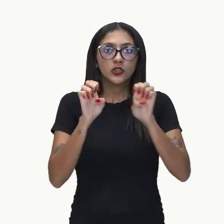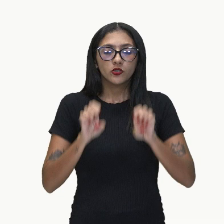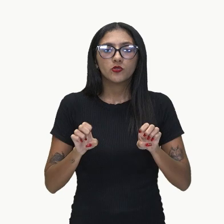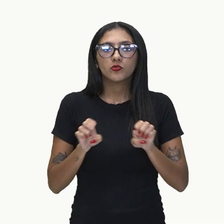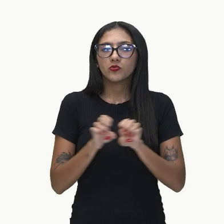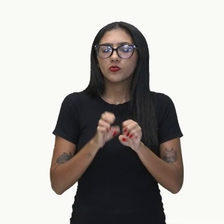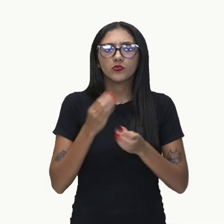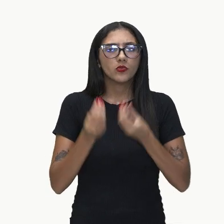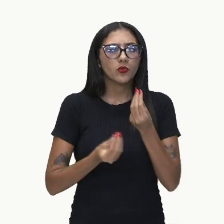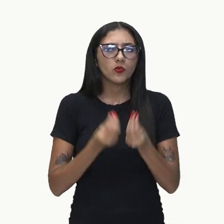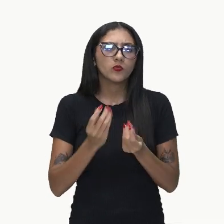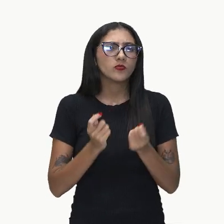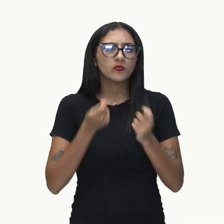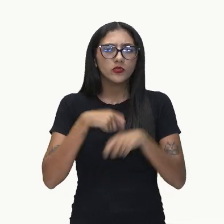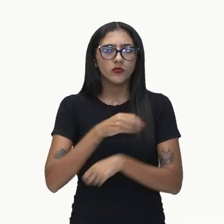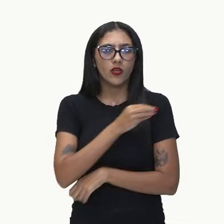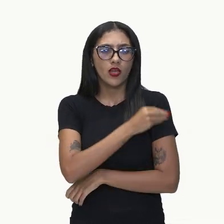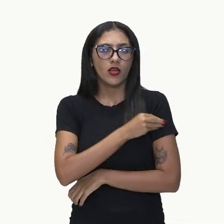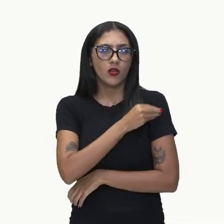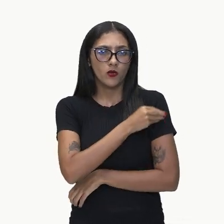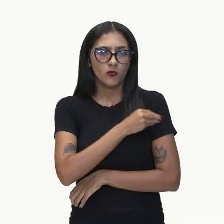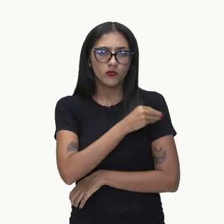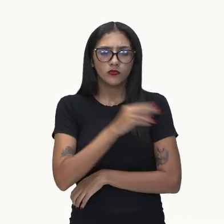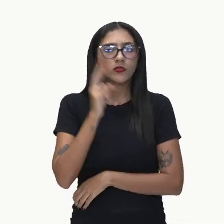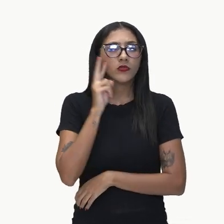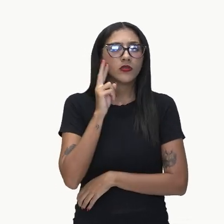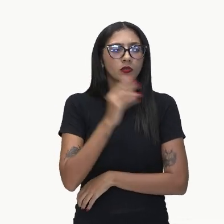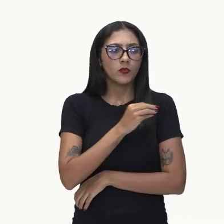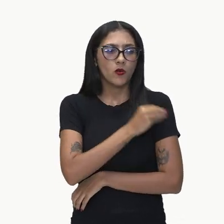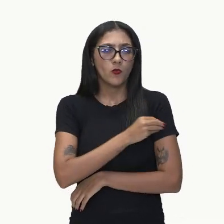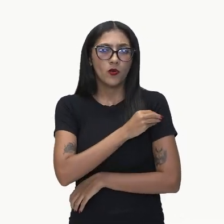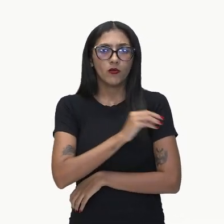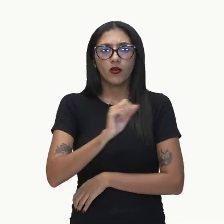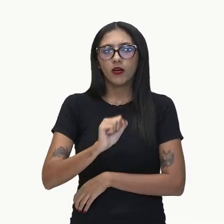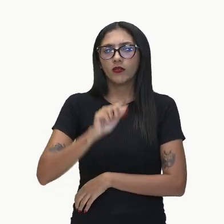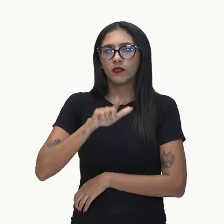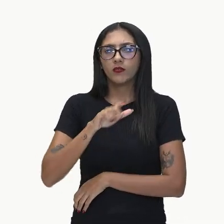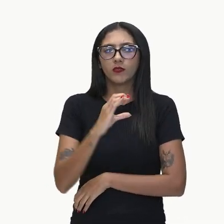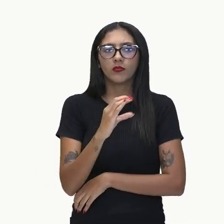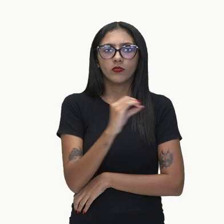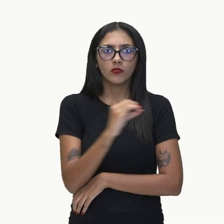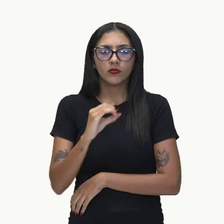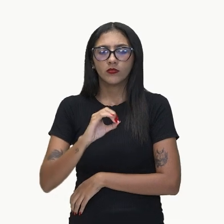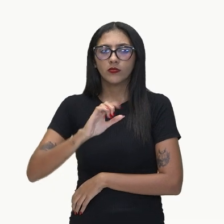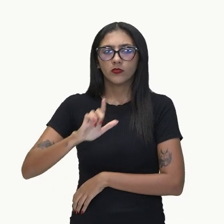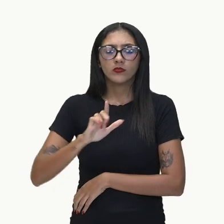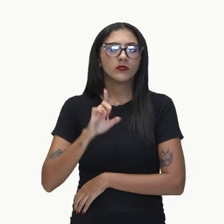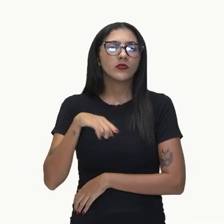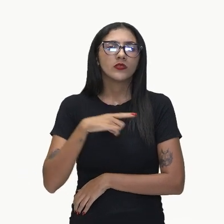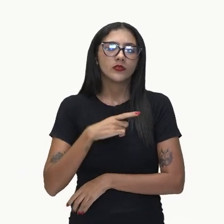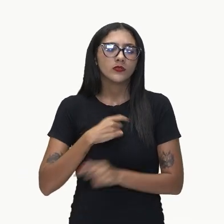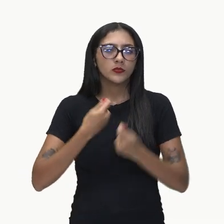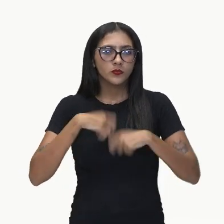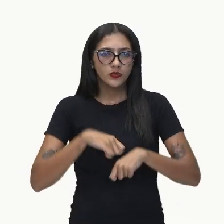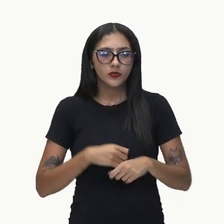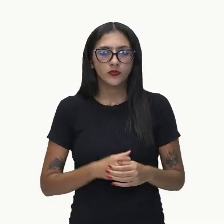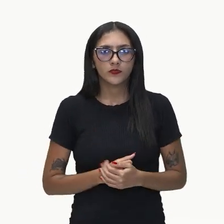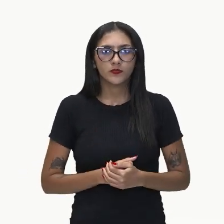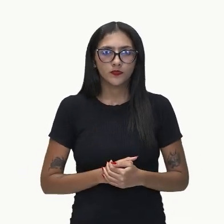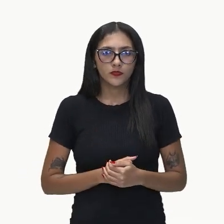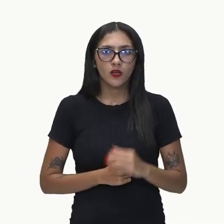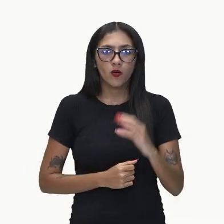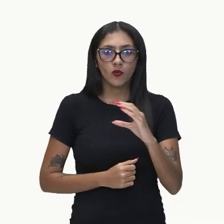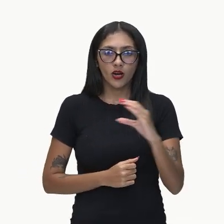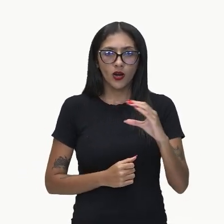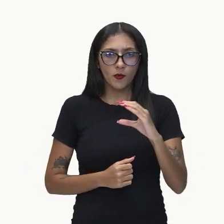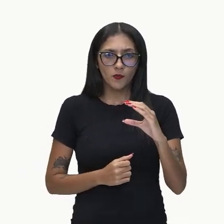um álcool, como eu já expliquei para vocês, tem que ter a hidroxila ligada a um carbono saturado. O